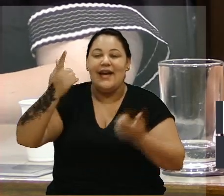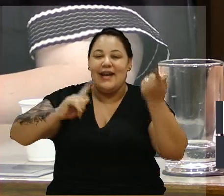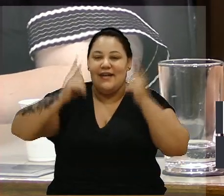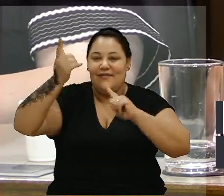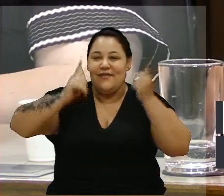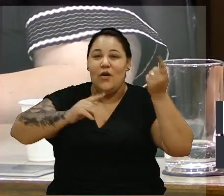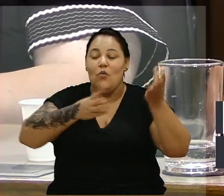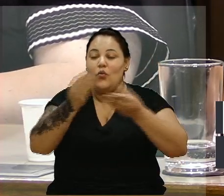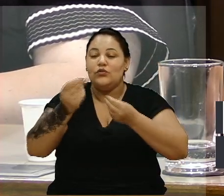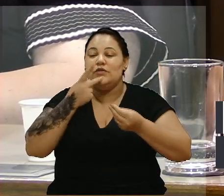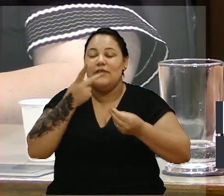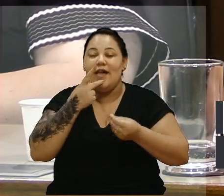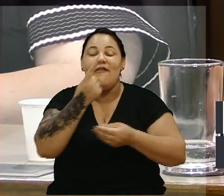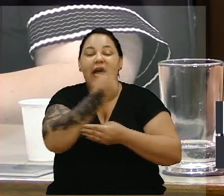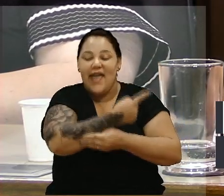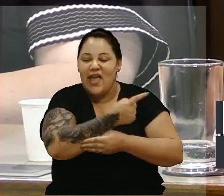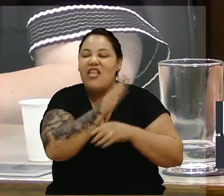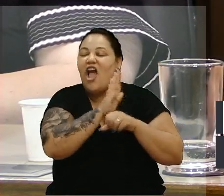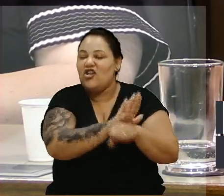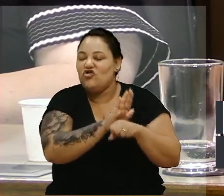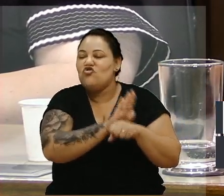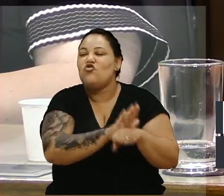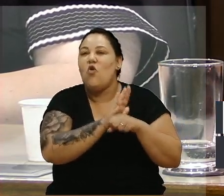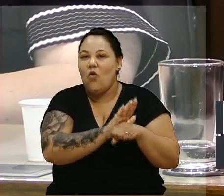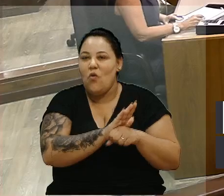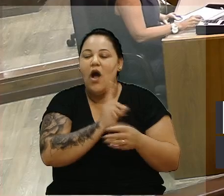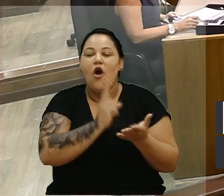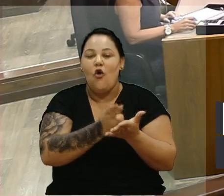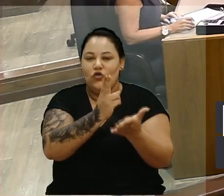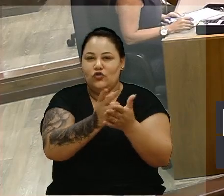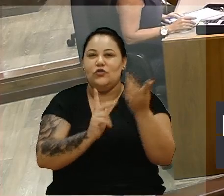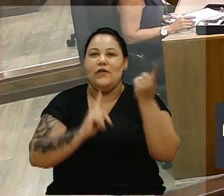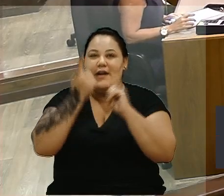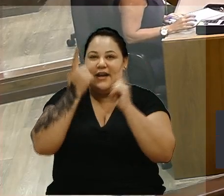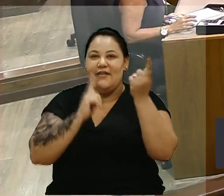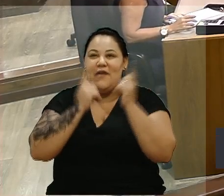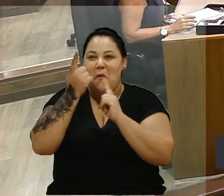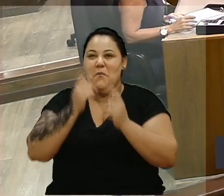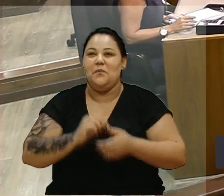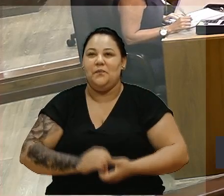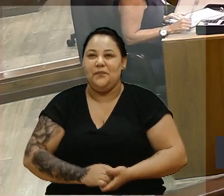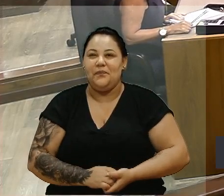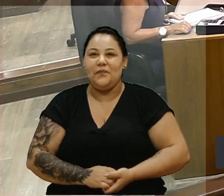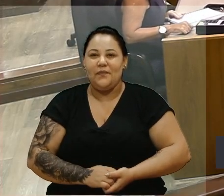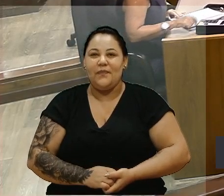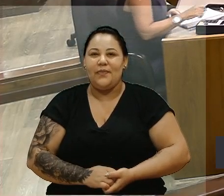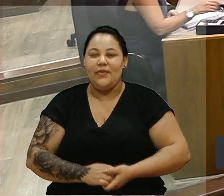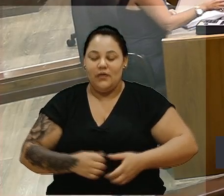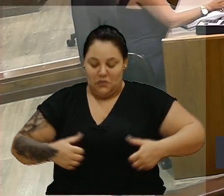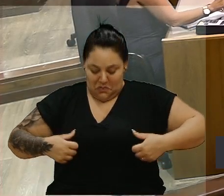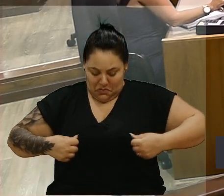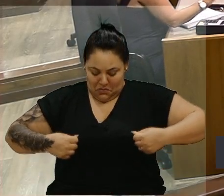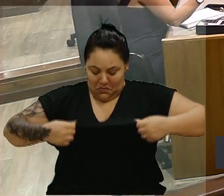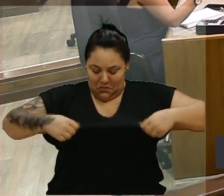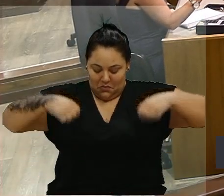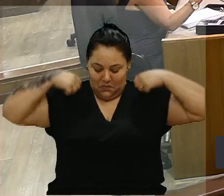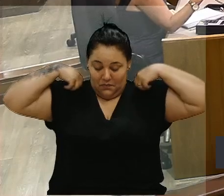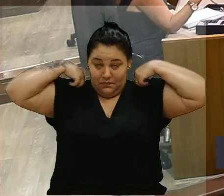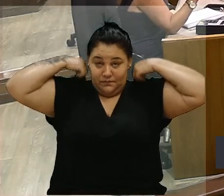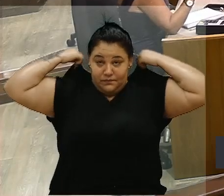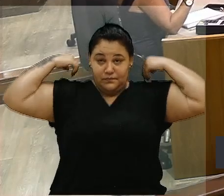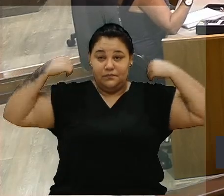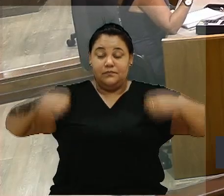ao Carnaval, o Frisso foi protagonista pela manutenção. Pele da lancha. Isso é uma parte, vereador Eloy